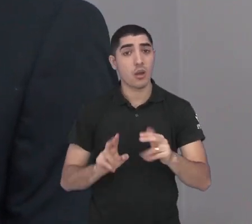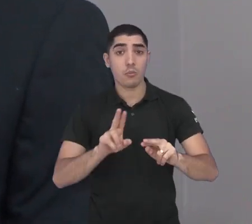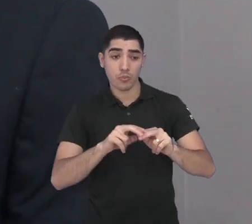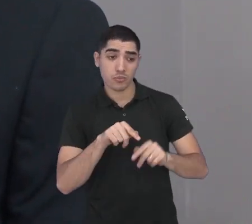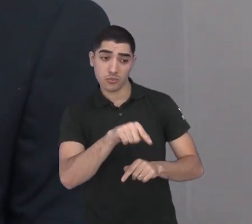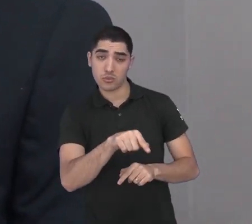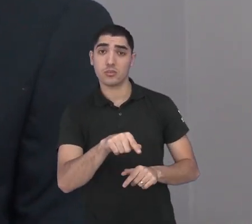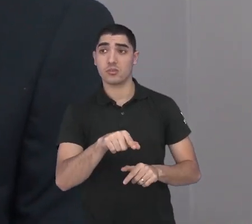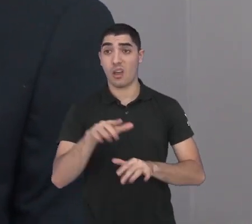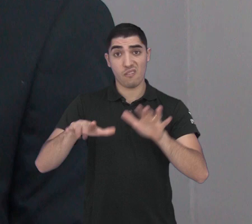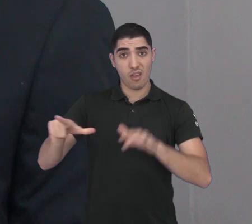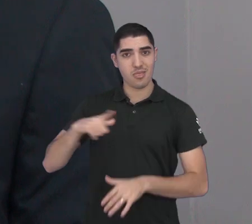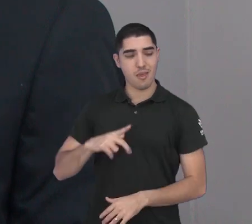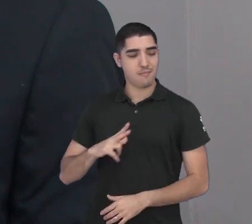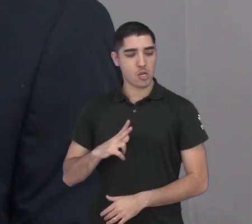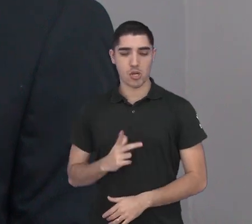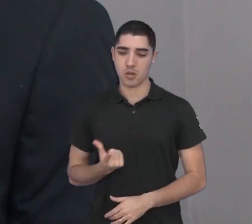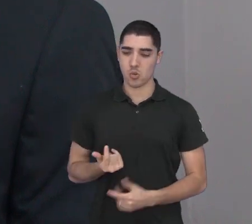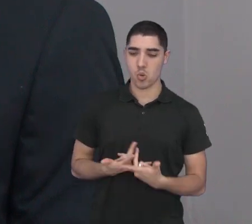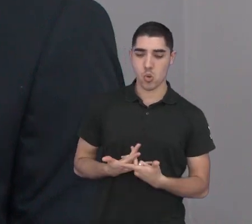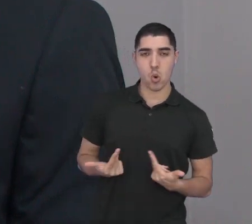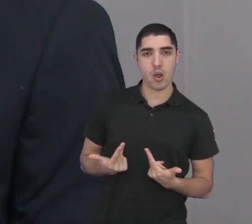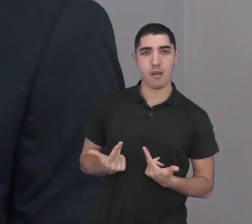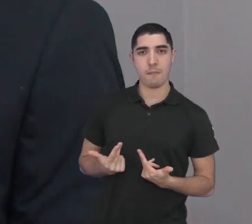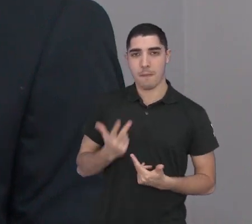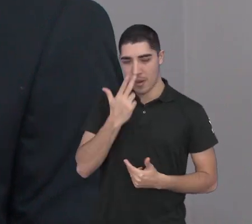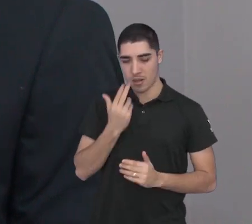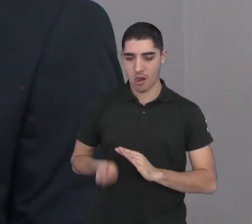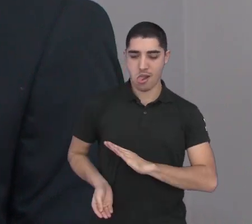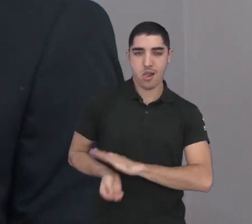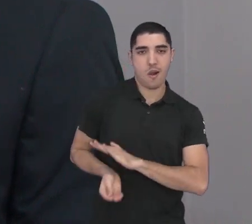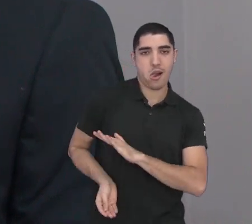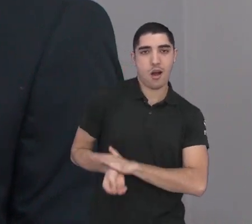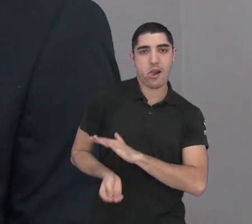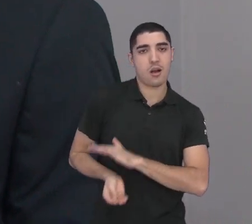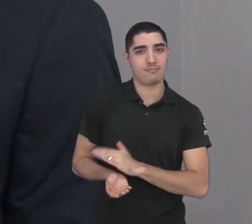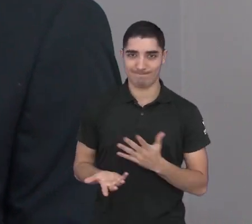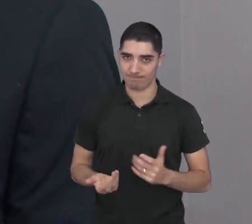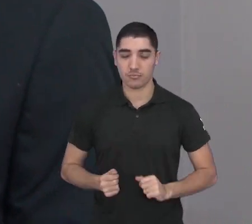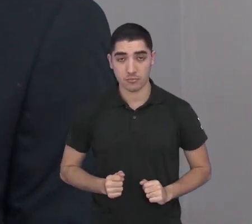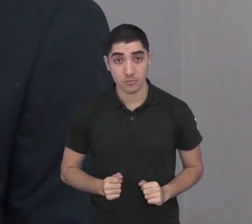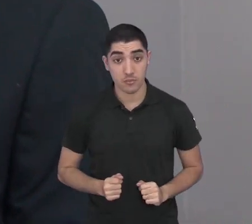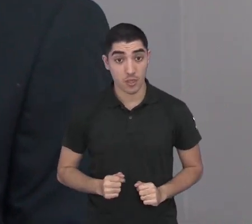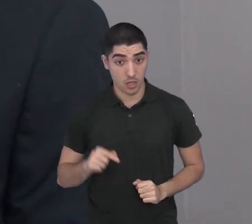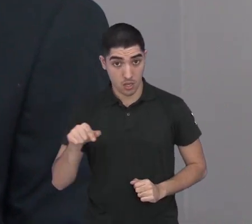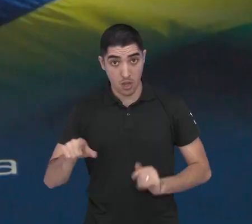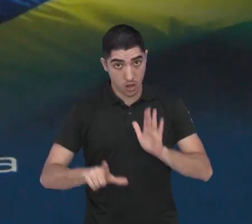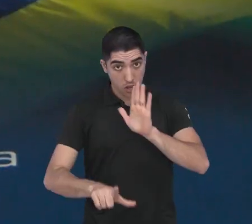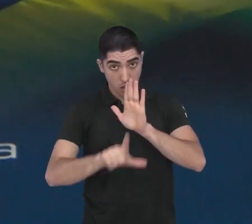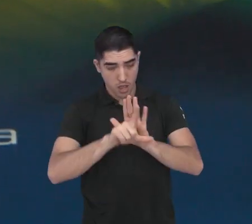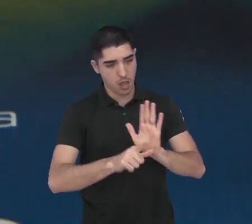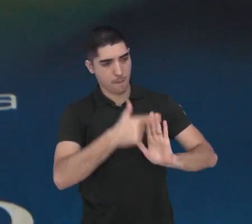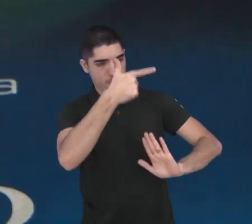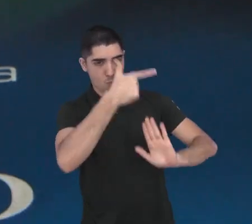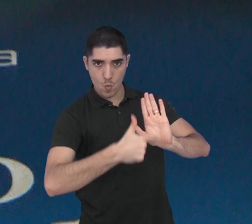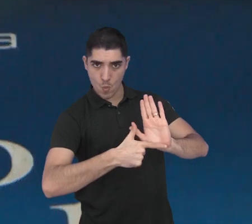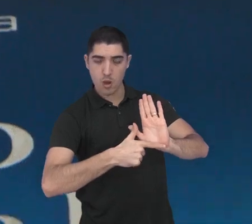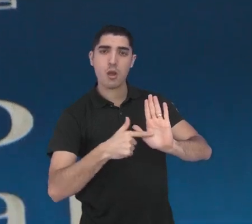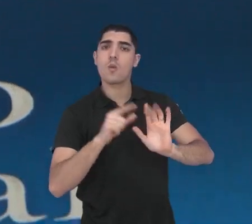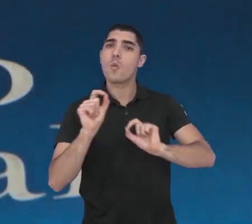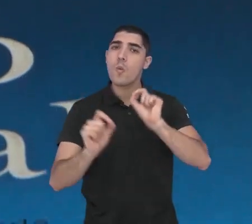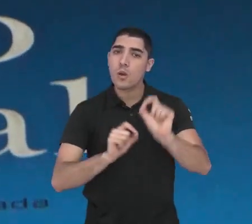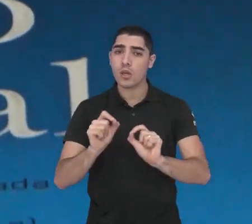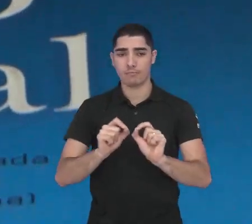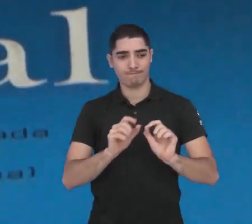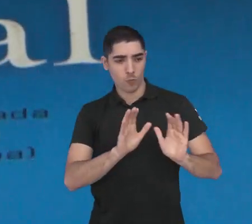grupos, interesses às vezes até pessoais, né, em detrimento da coletividade. A Lei da Ficha Limpa surgiu